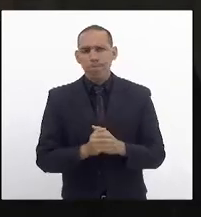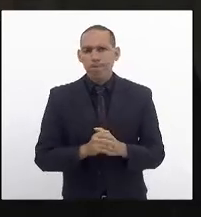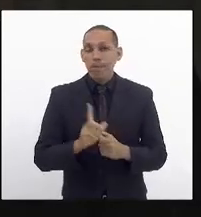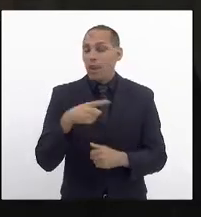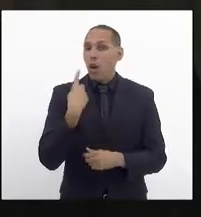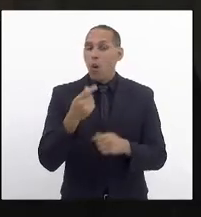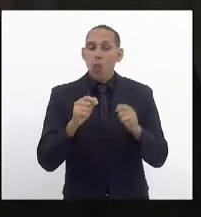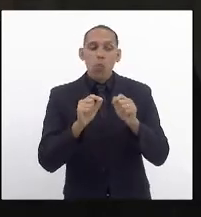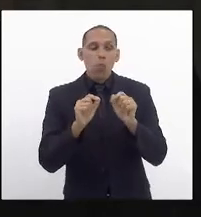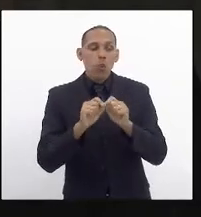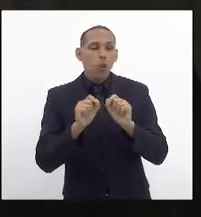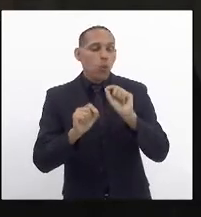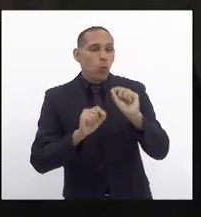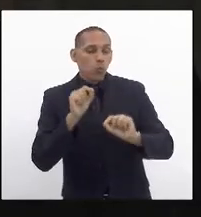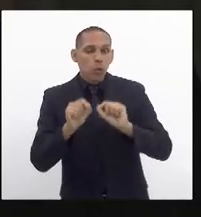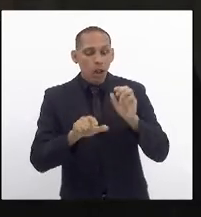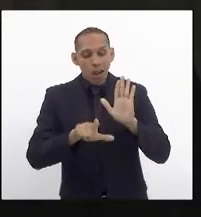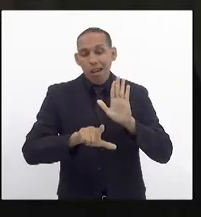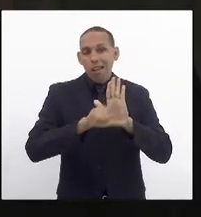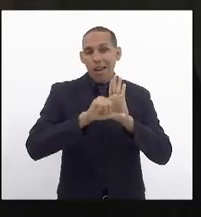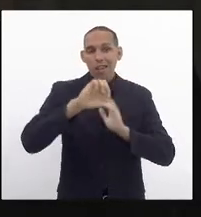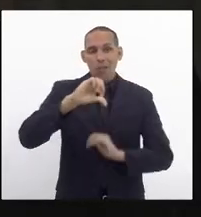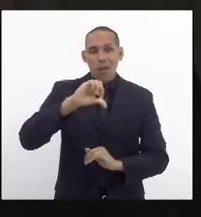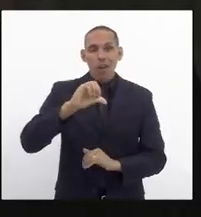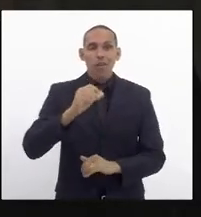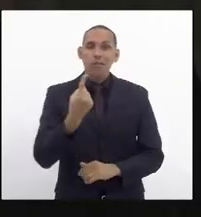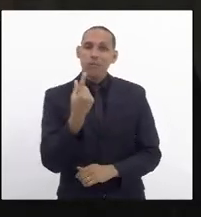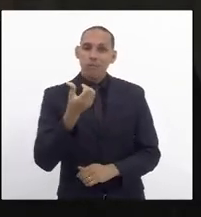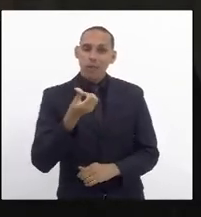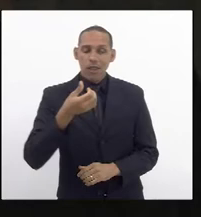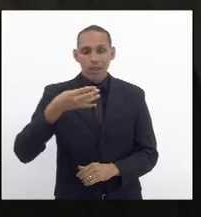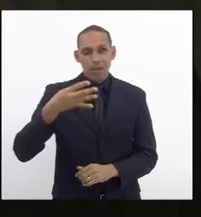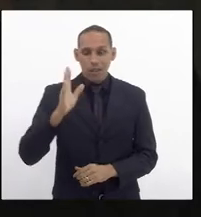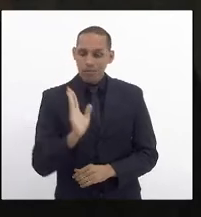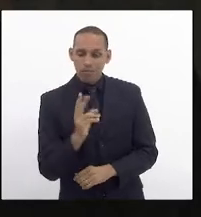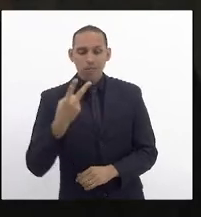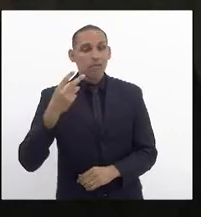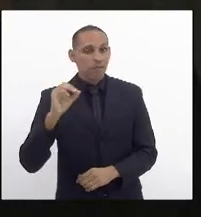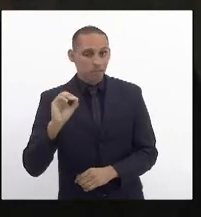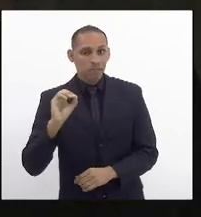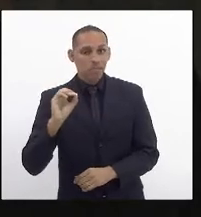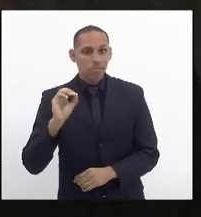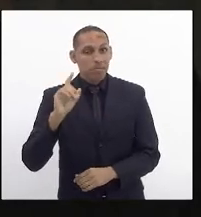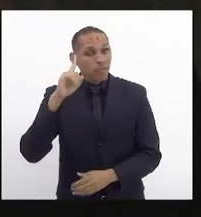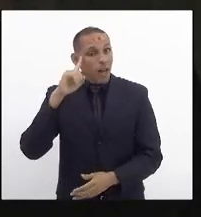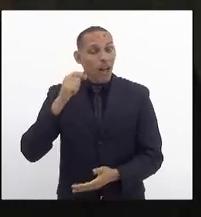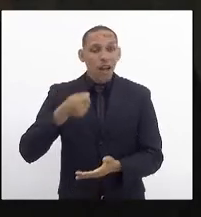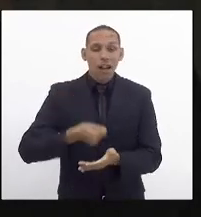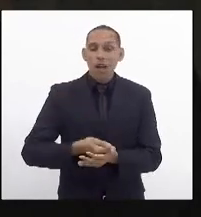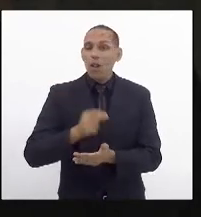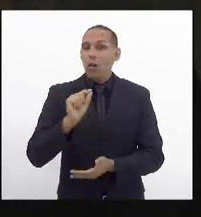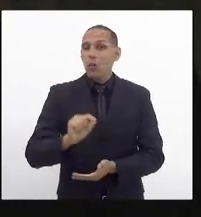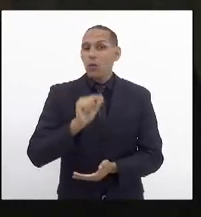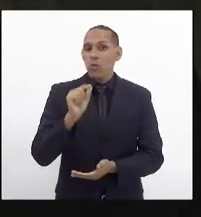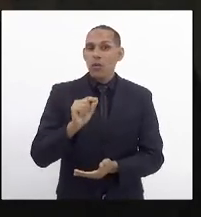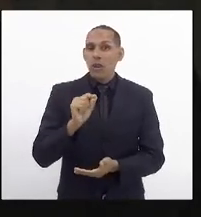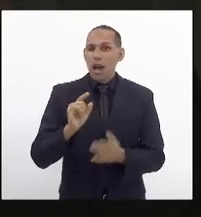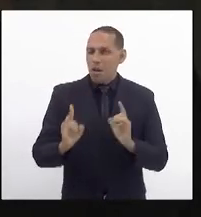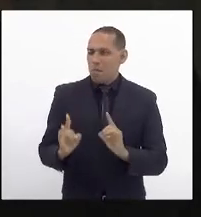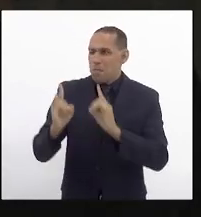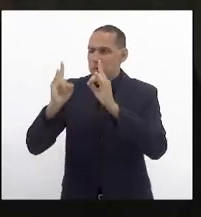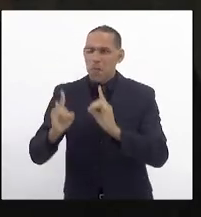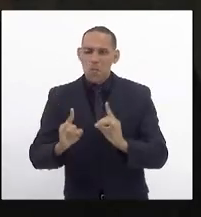então uma uma lei que a 9164 2020 estabelecendo que as grandes edificações